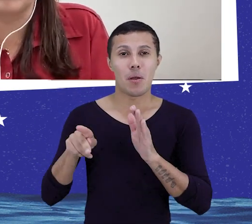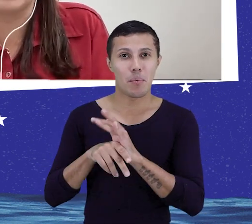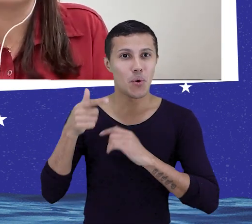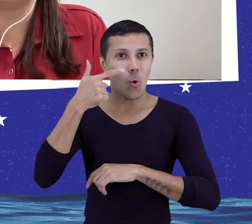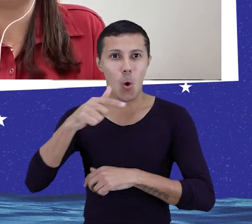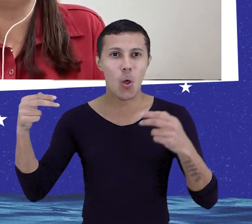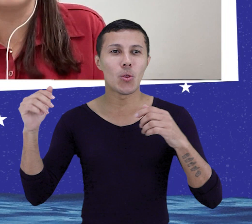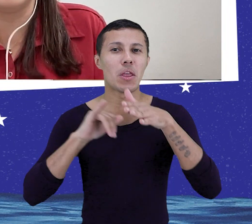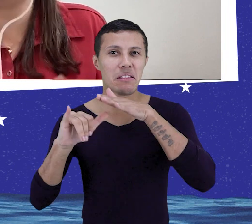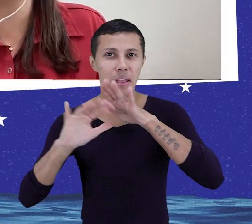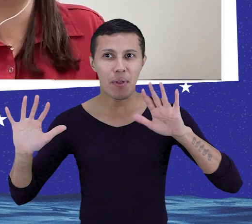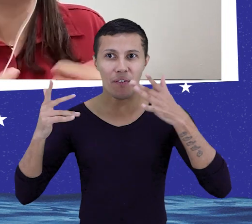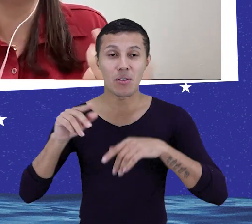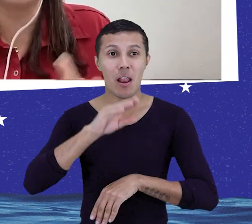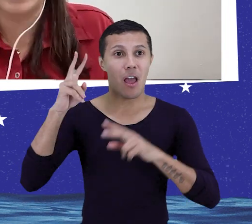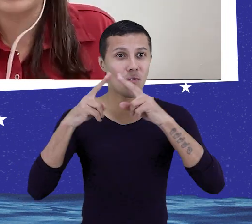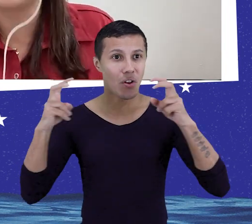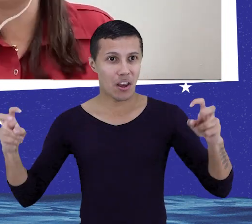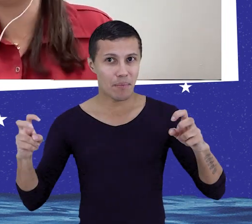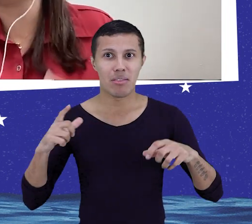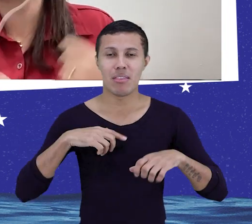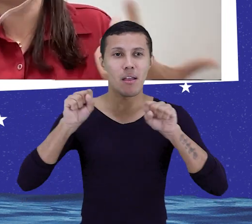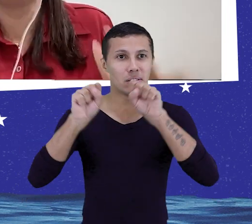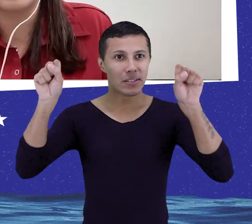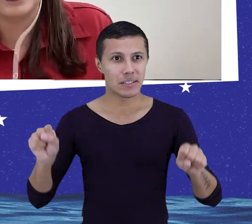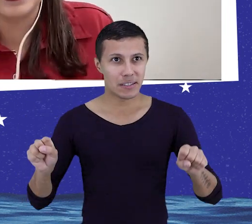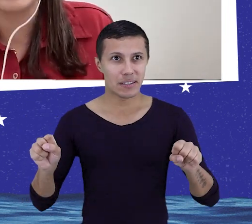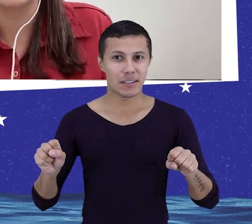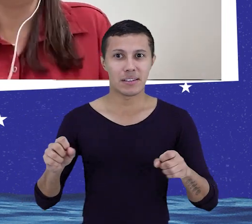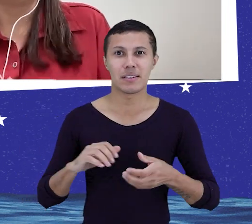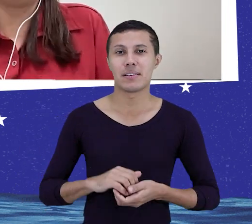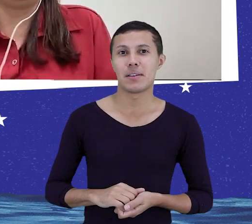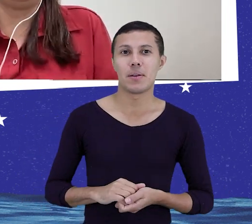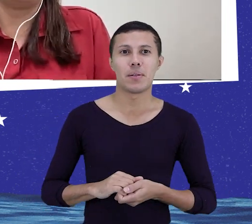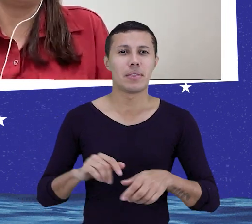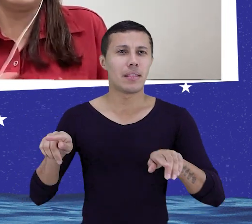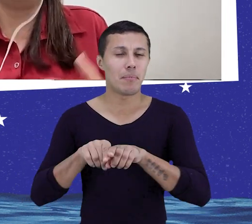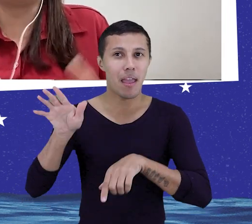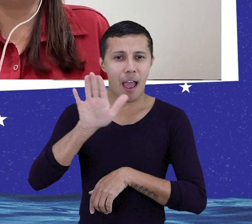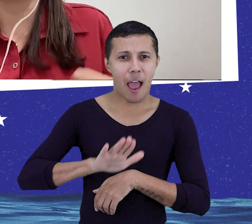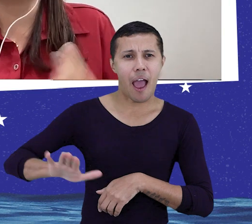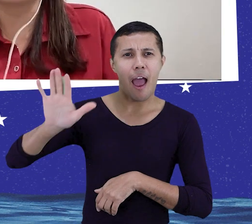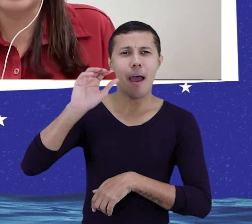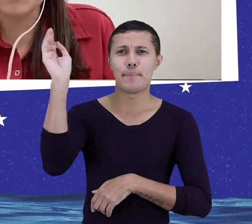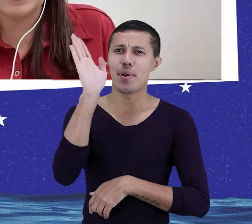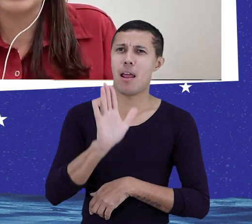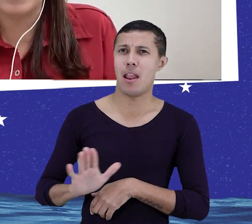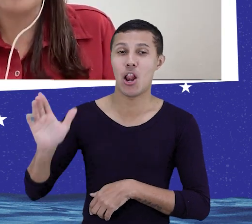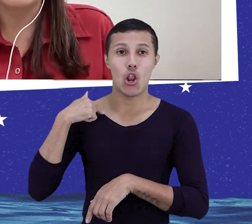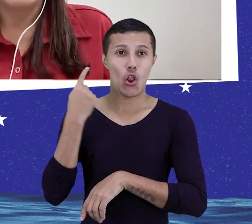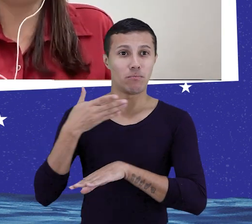outro evento que é realizado em Floripa, então tem todo um ecossistema que é chamado Vale do Silício, né, brasileiro e tudo, então nós